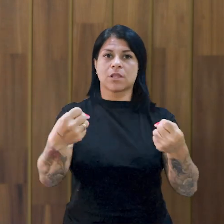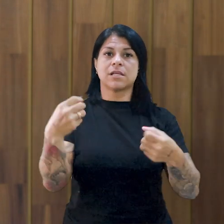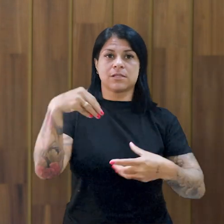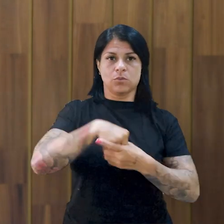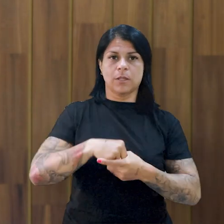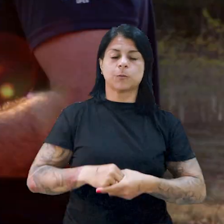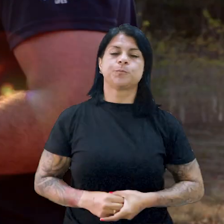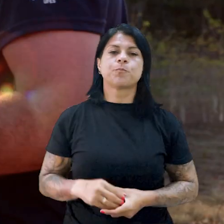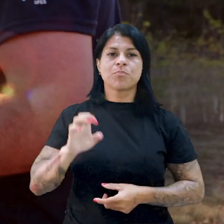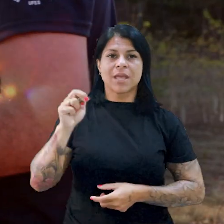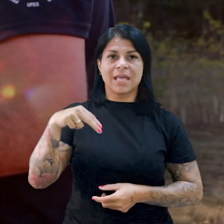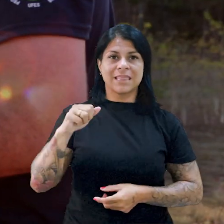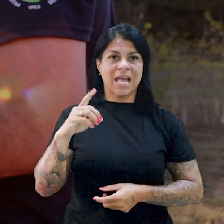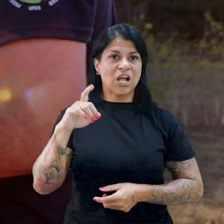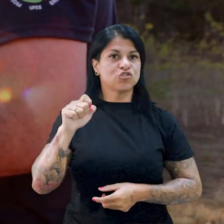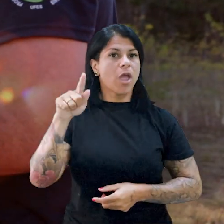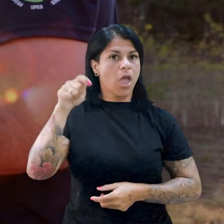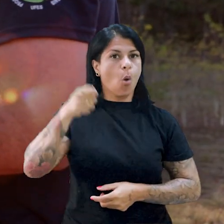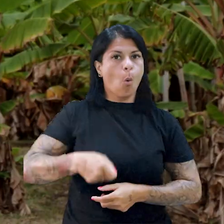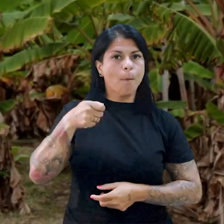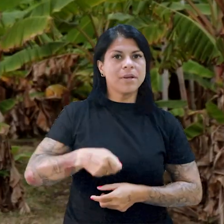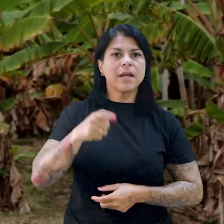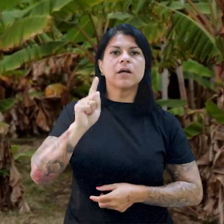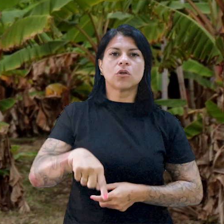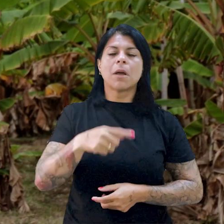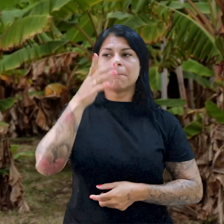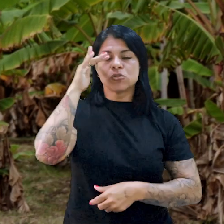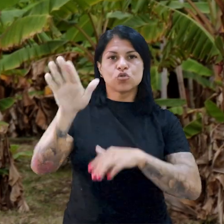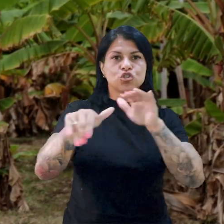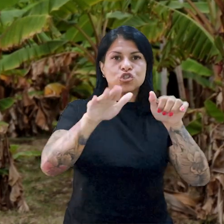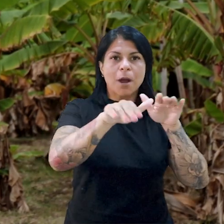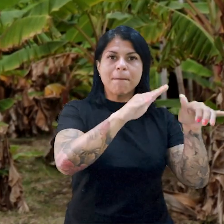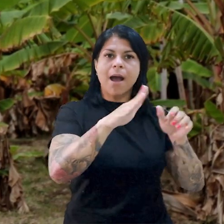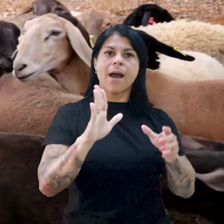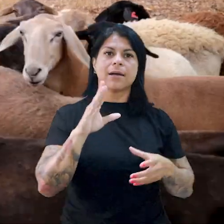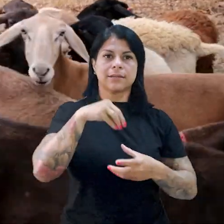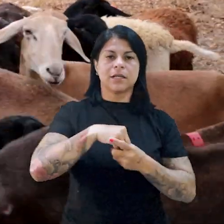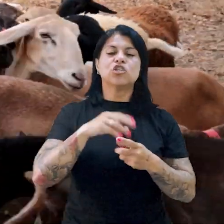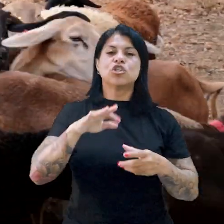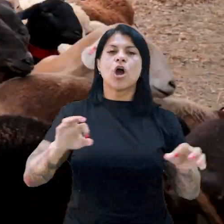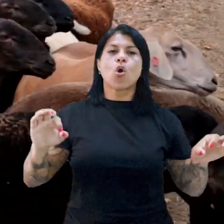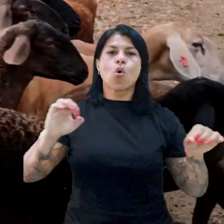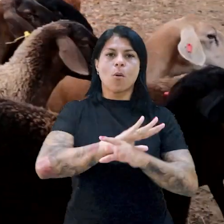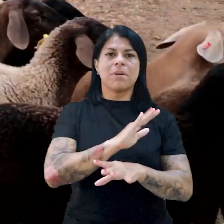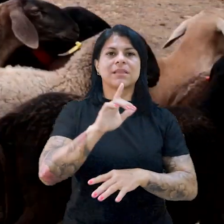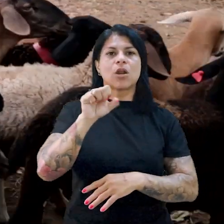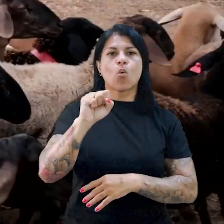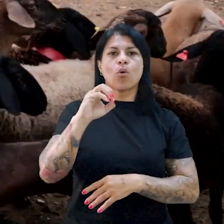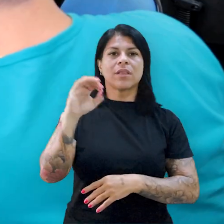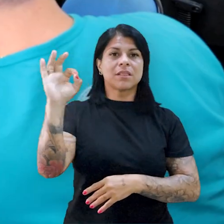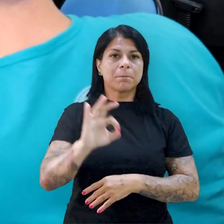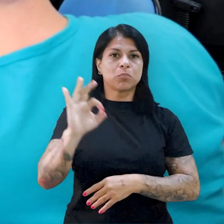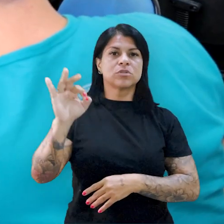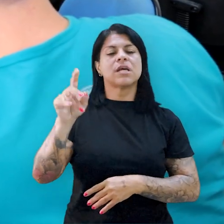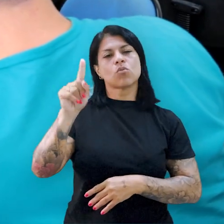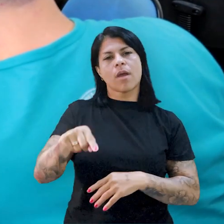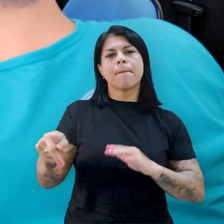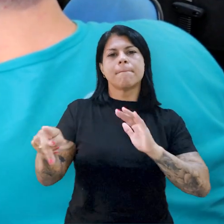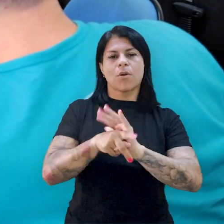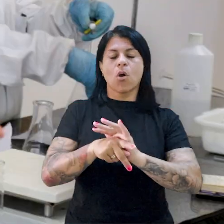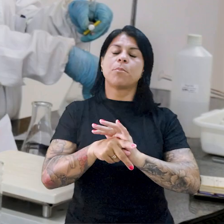mais fortalecidos ainda. O exame é obrigatório para os estudantes convocados, que são aqueles que já completaram mais de